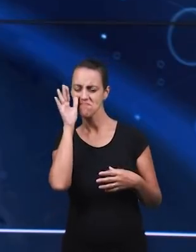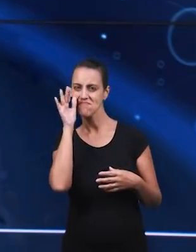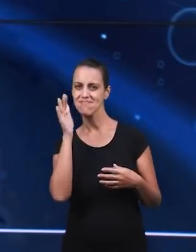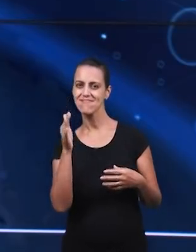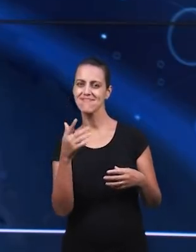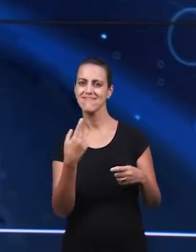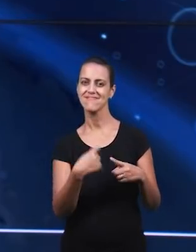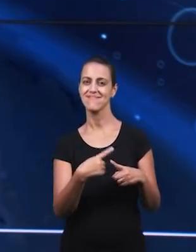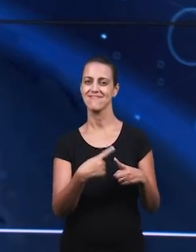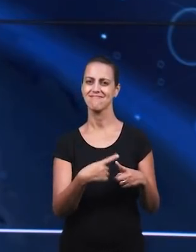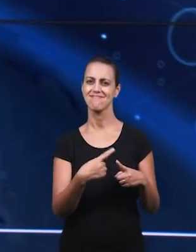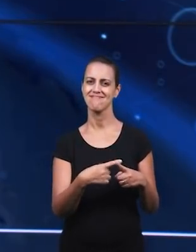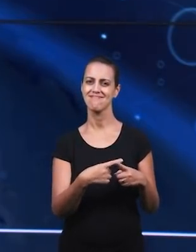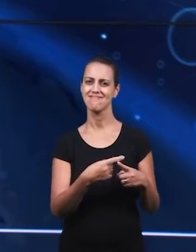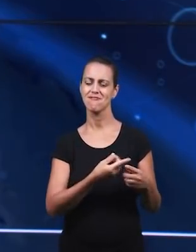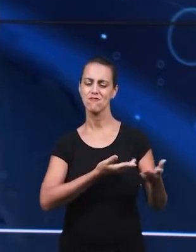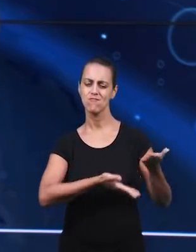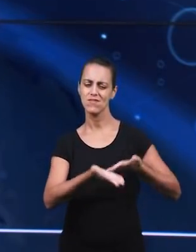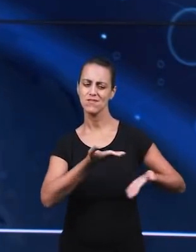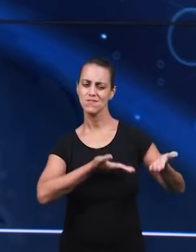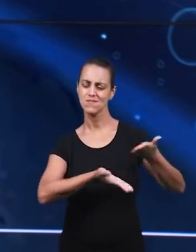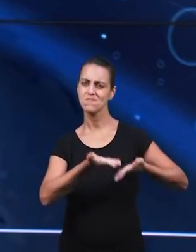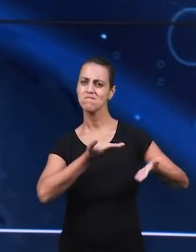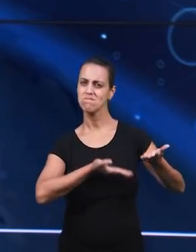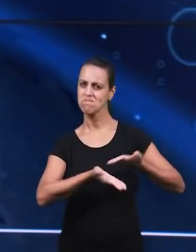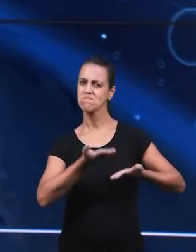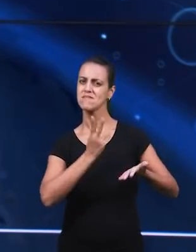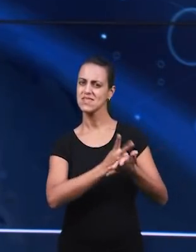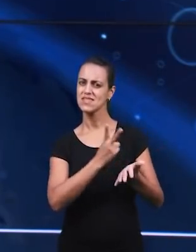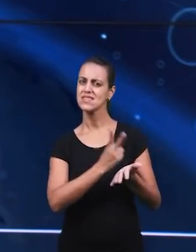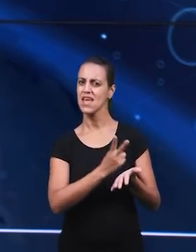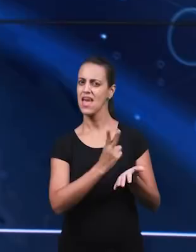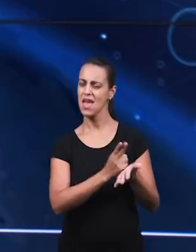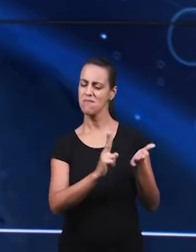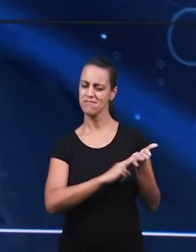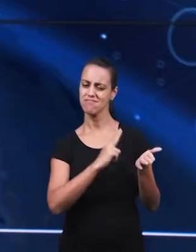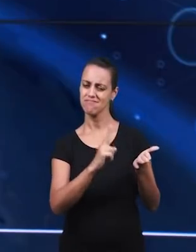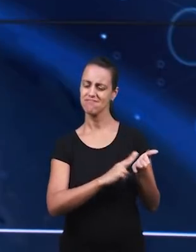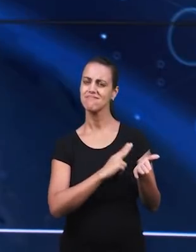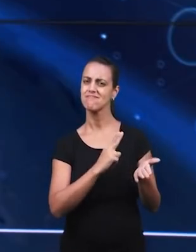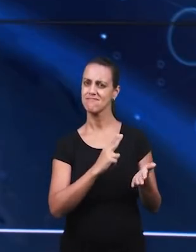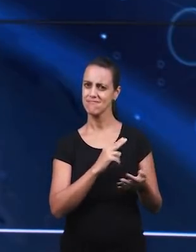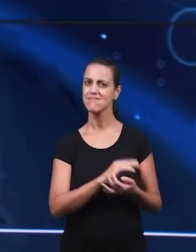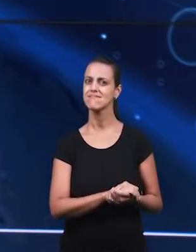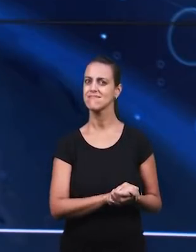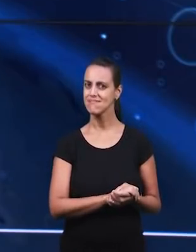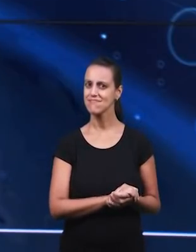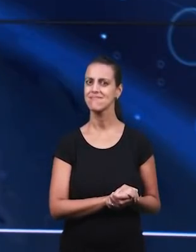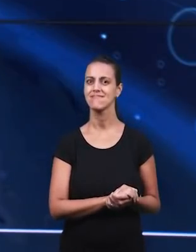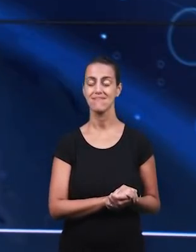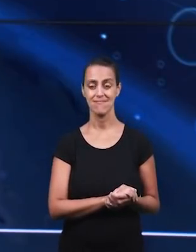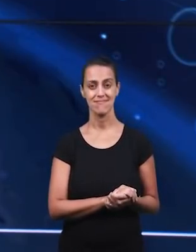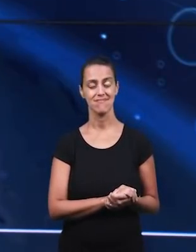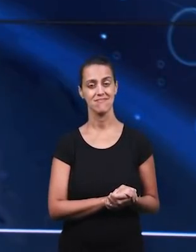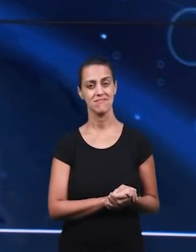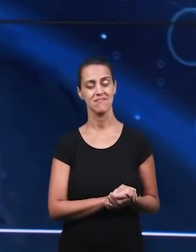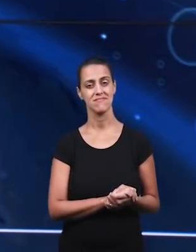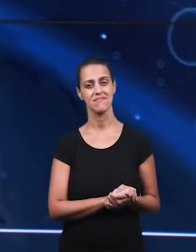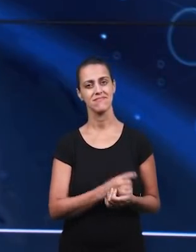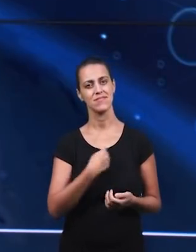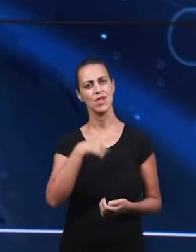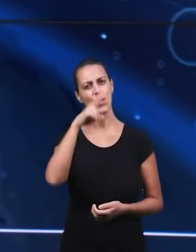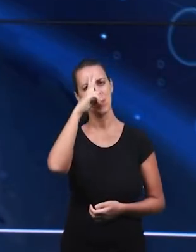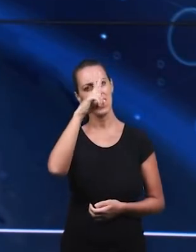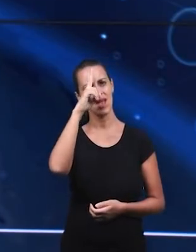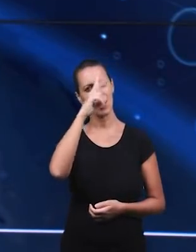que também tem participado ativamente da Escola Bíblica Dominical, e com muita frequência até. E eu me lembro até